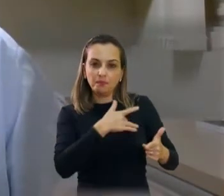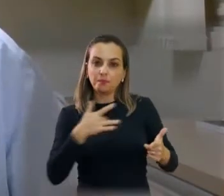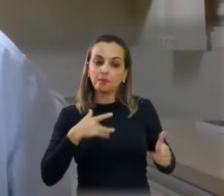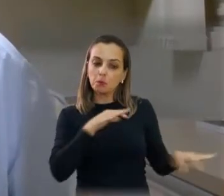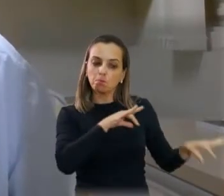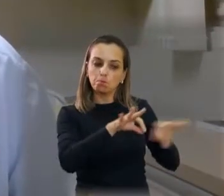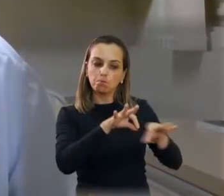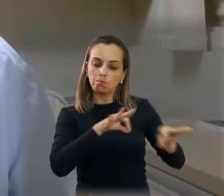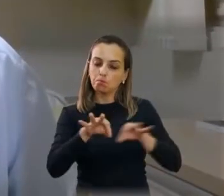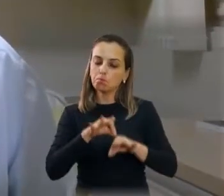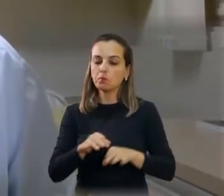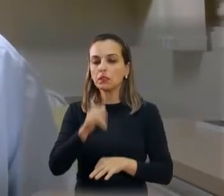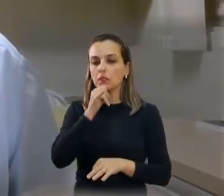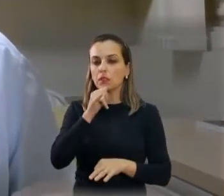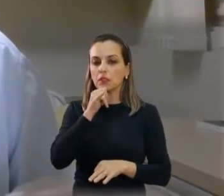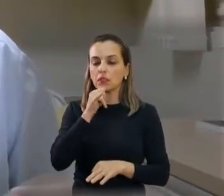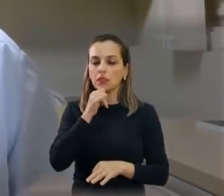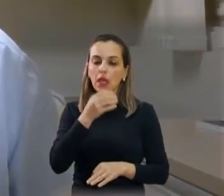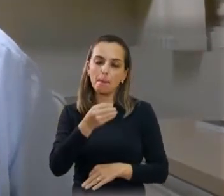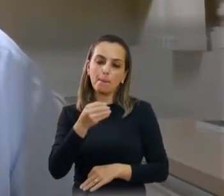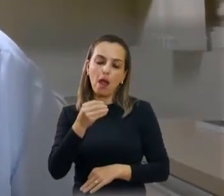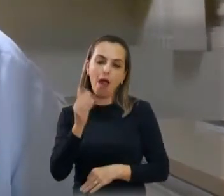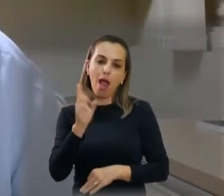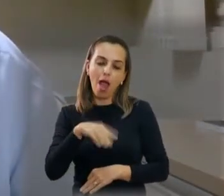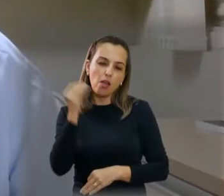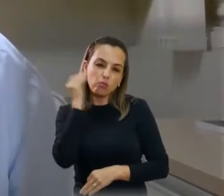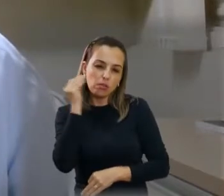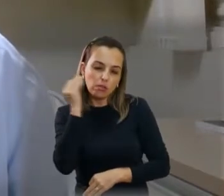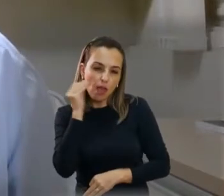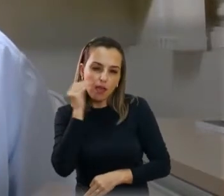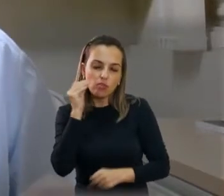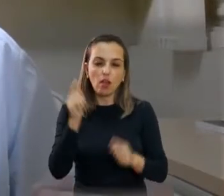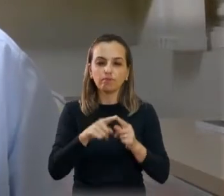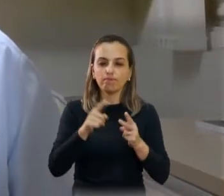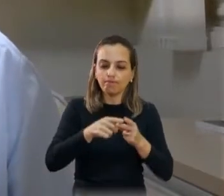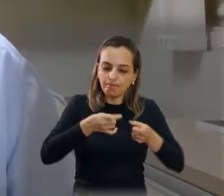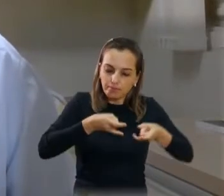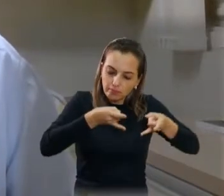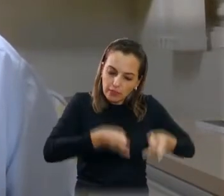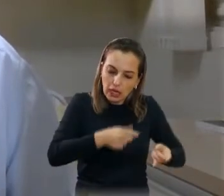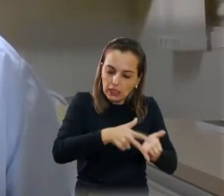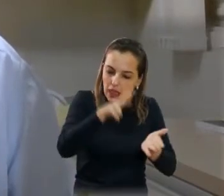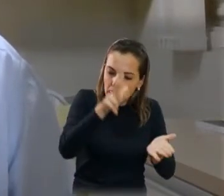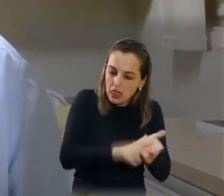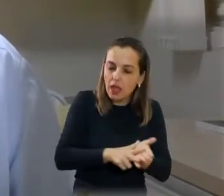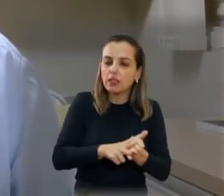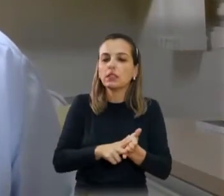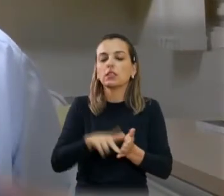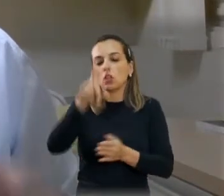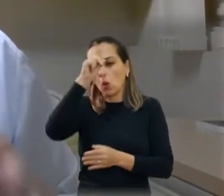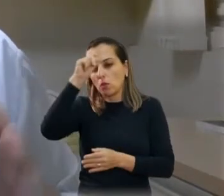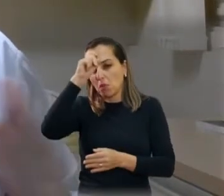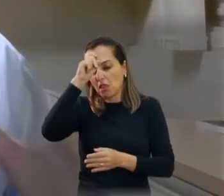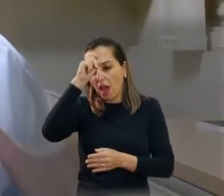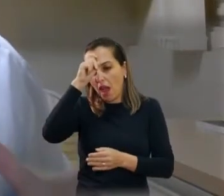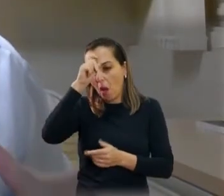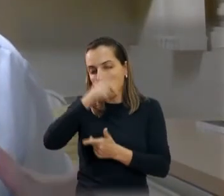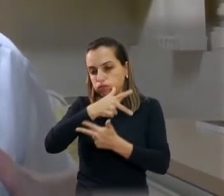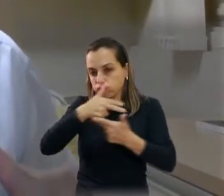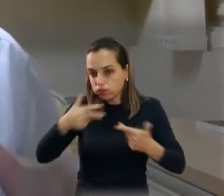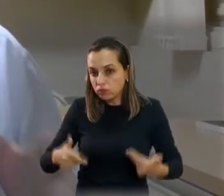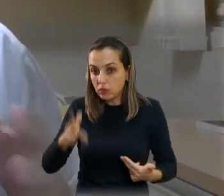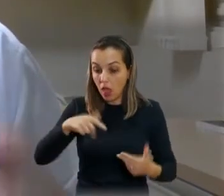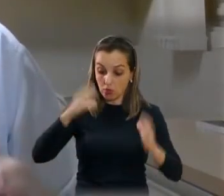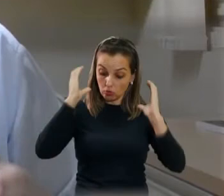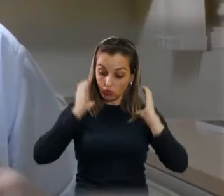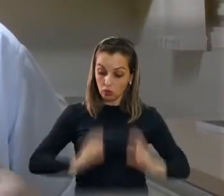a testagem em massa, a internação preventiva, os hospitais de campanha. Então, como cidadão,